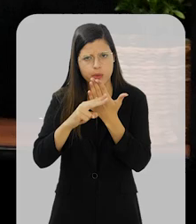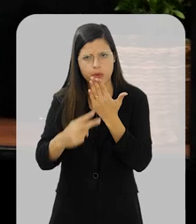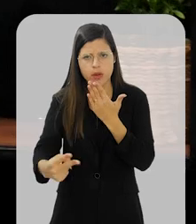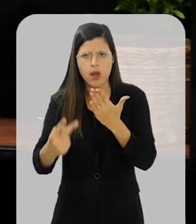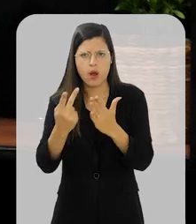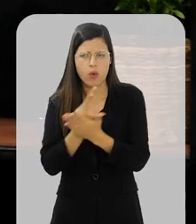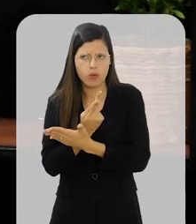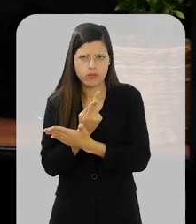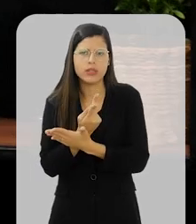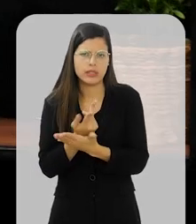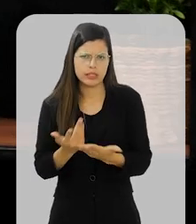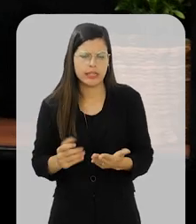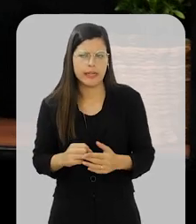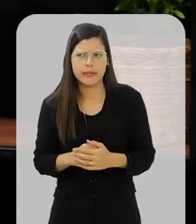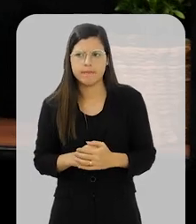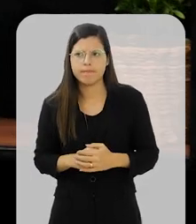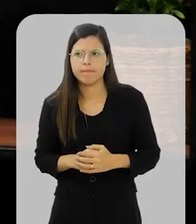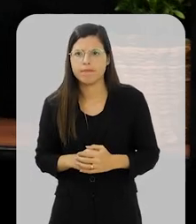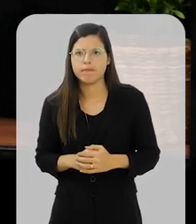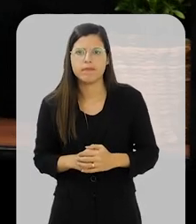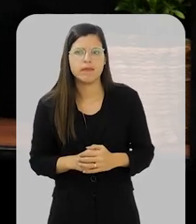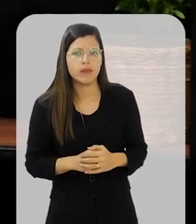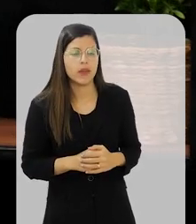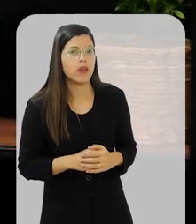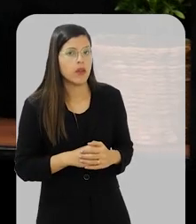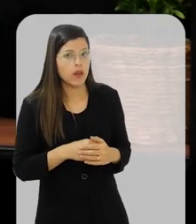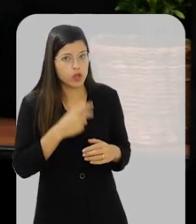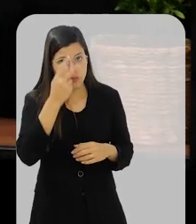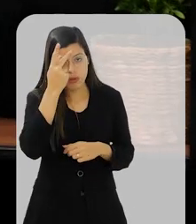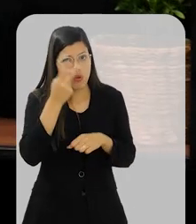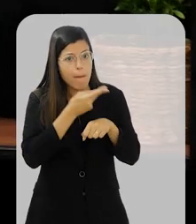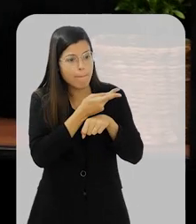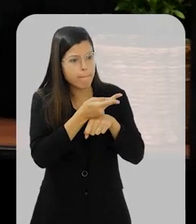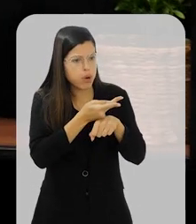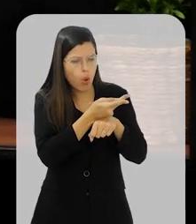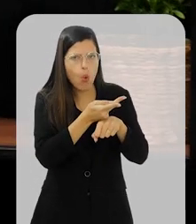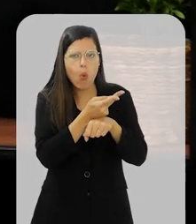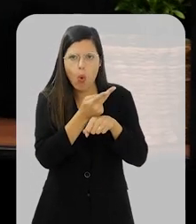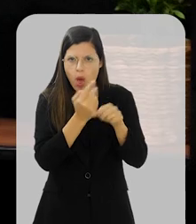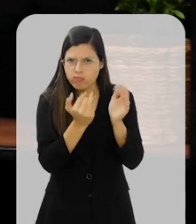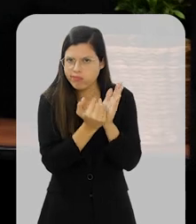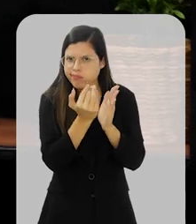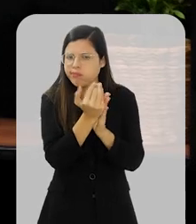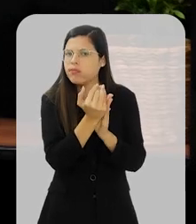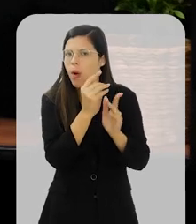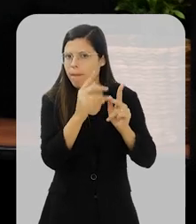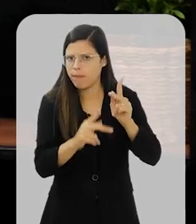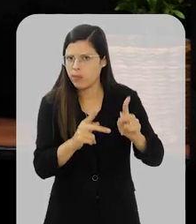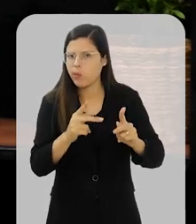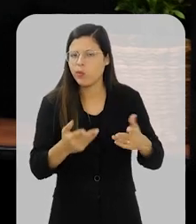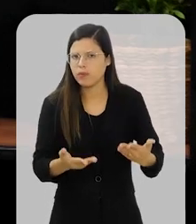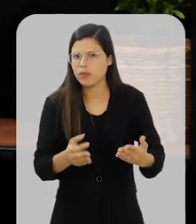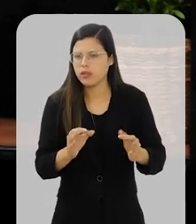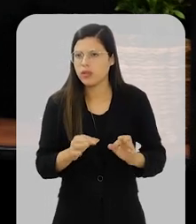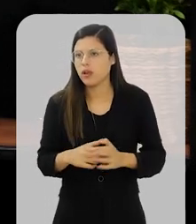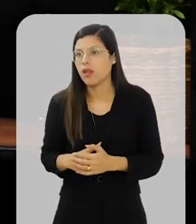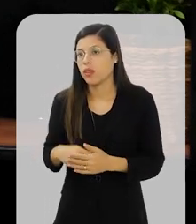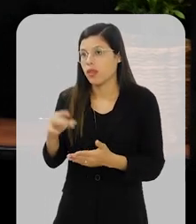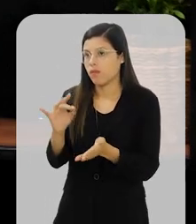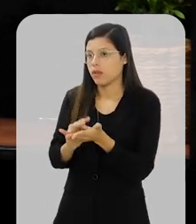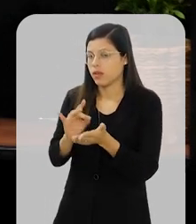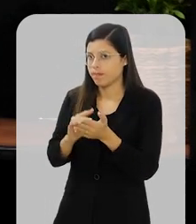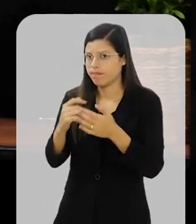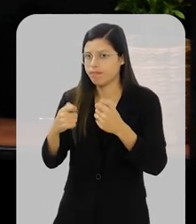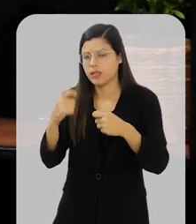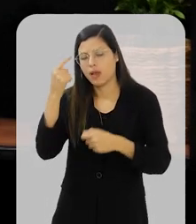podem acontecer, alguns efeitos adversos. Né? E eles são muito procurados hoje pela população? Eu acho que, na verdade,